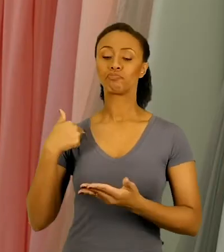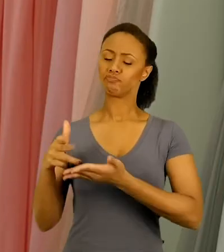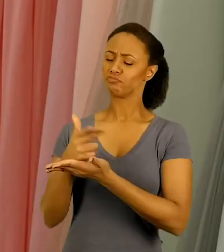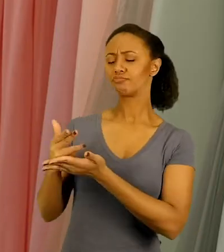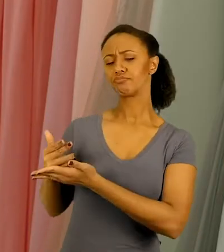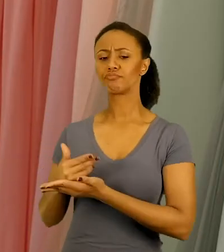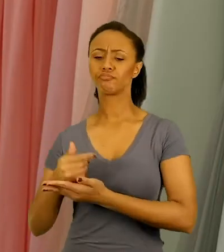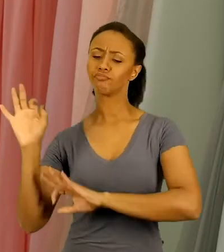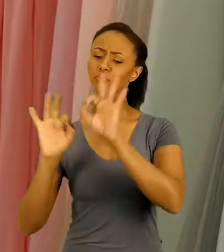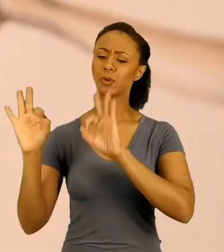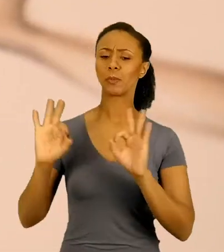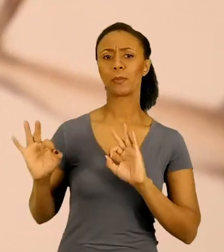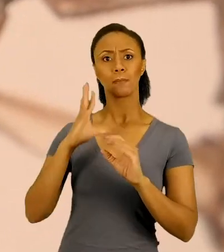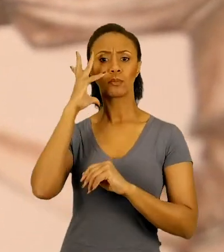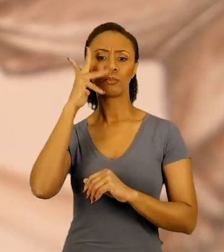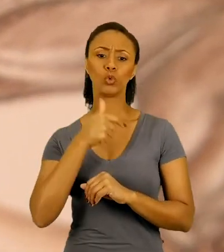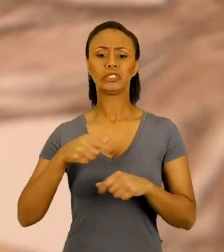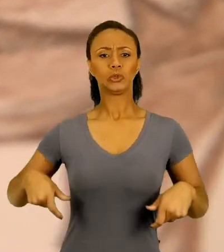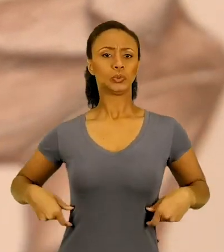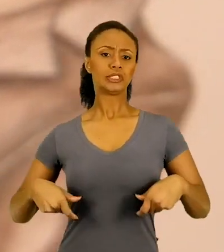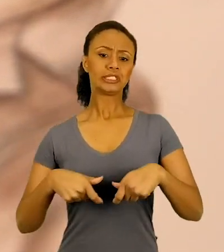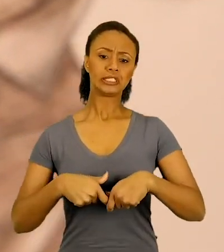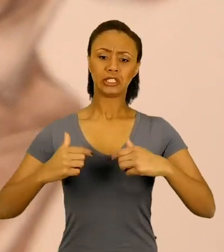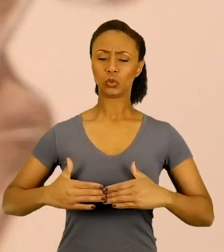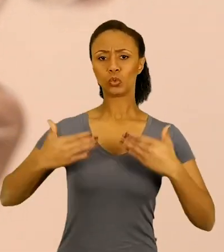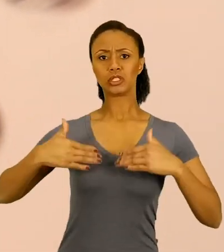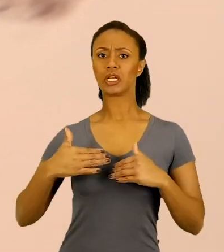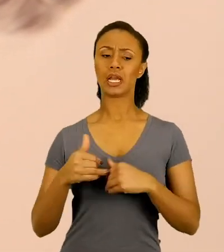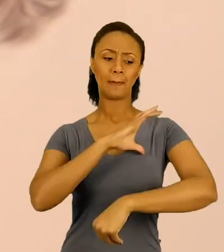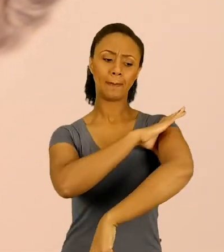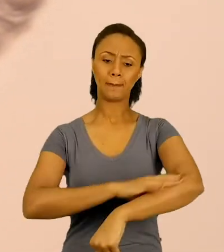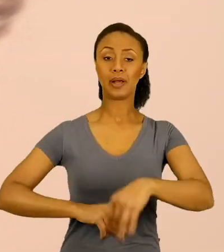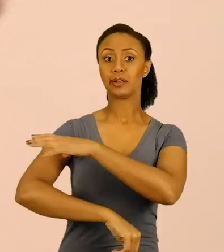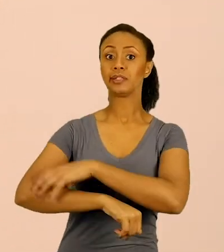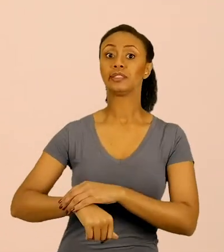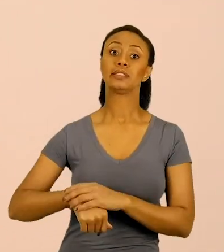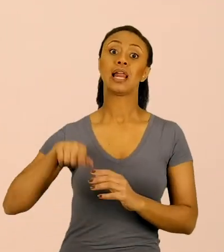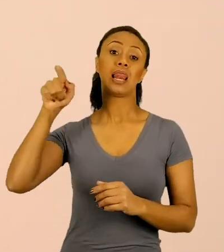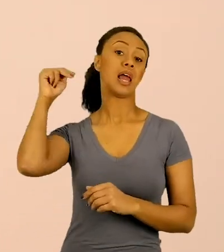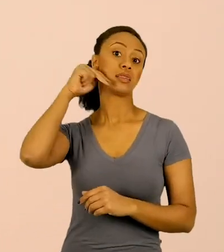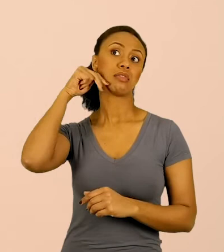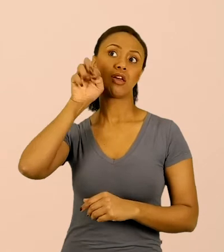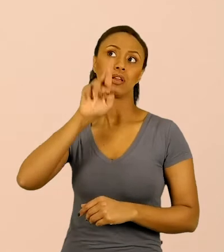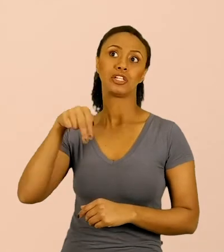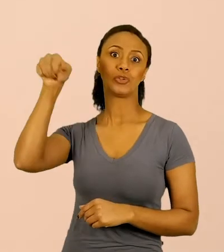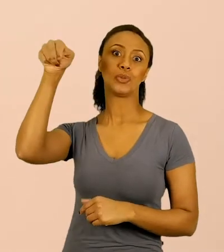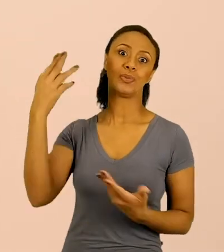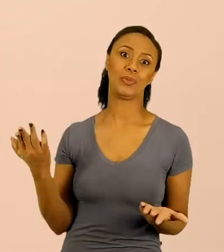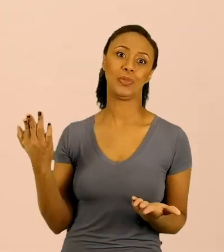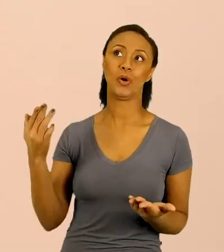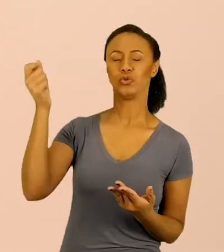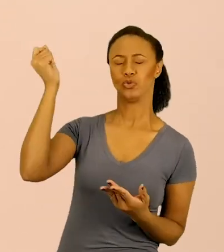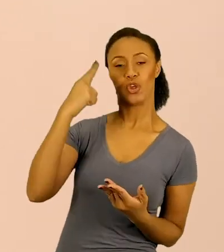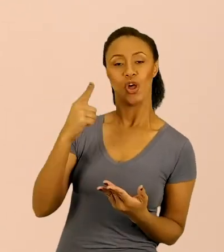um vestido bonito, tal, um cinto, manga longa, Natal, Rio Grande do Norte, Cidade do Na Sol. Na loja, Charles mostra